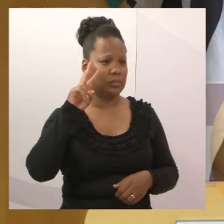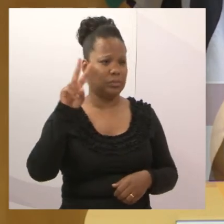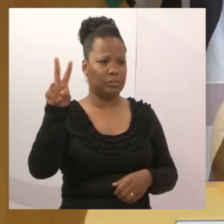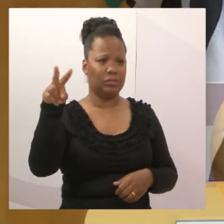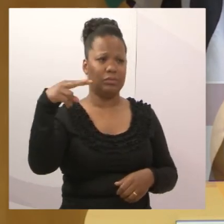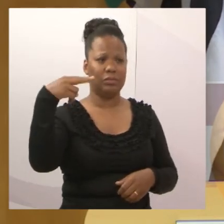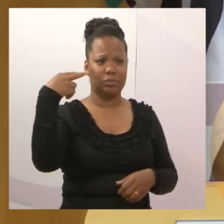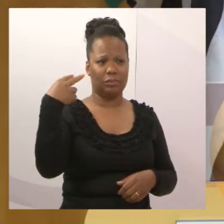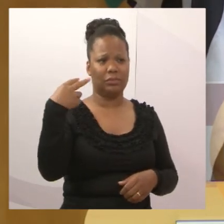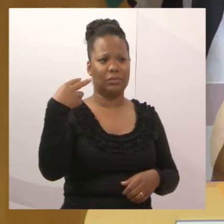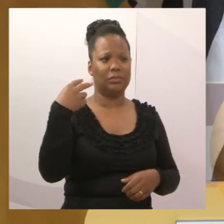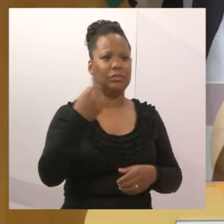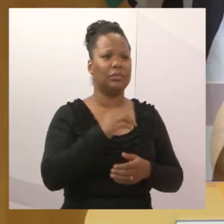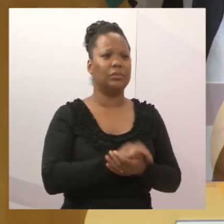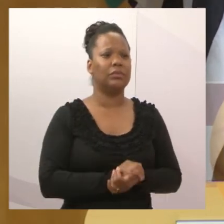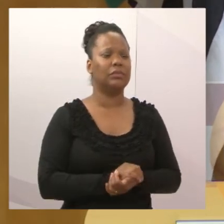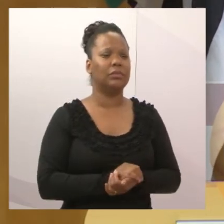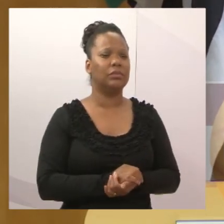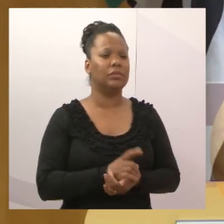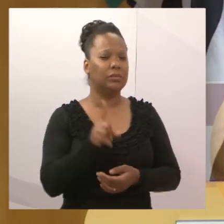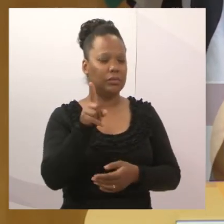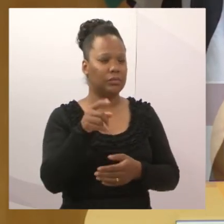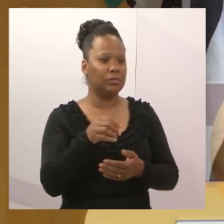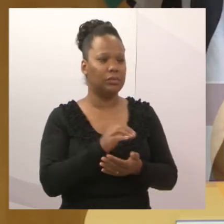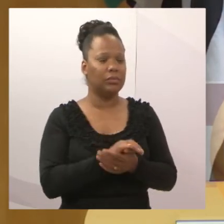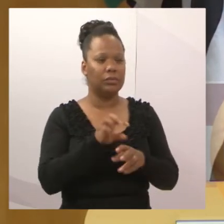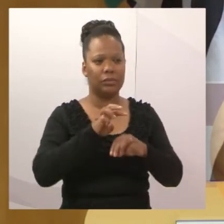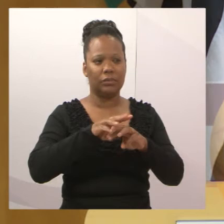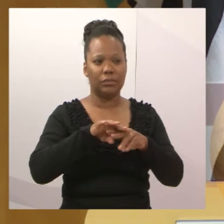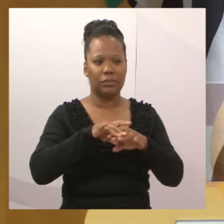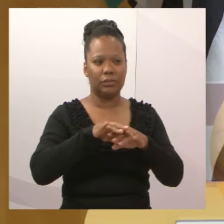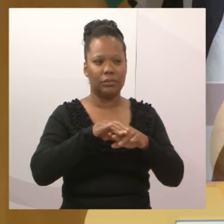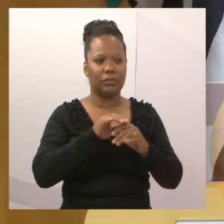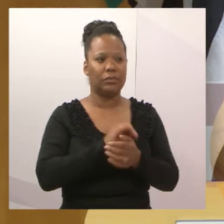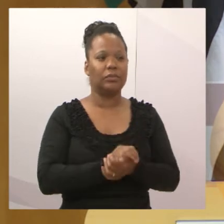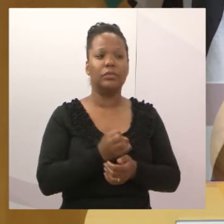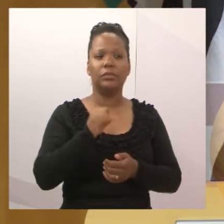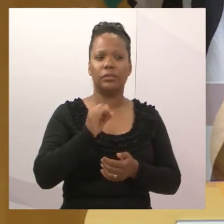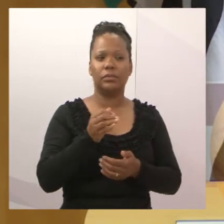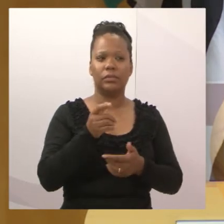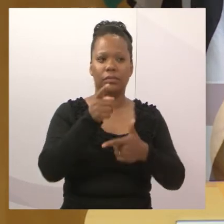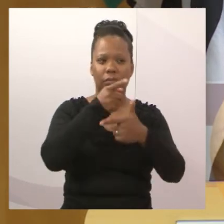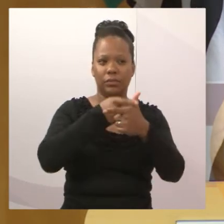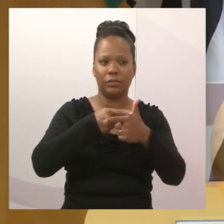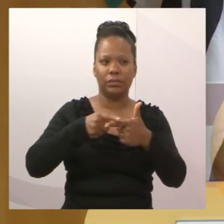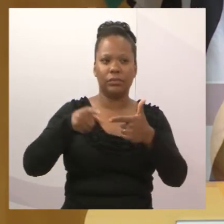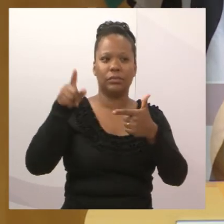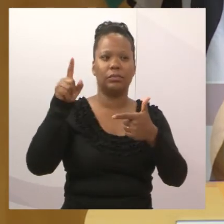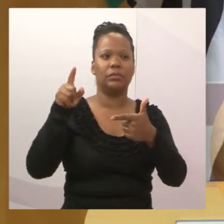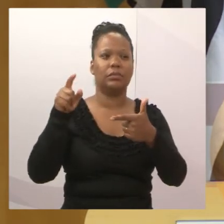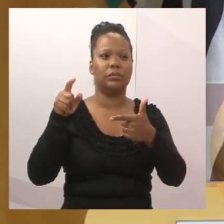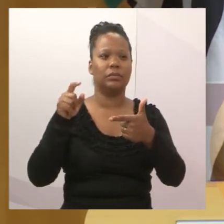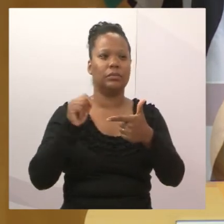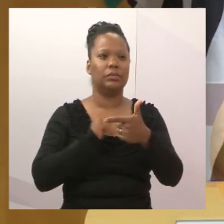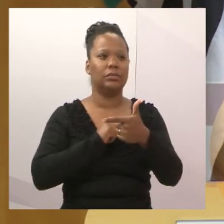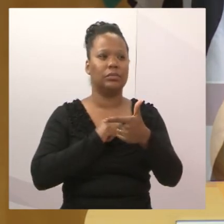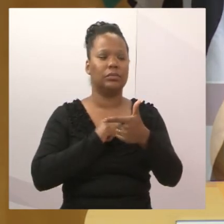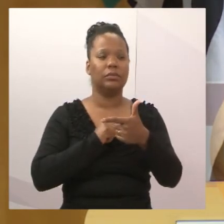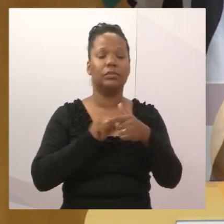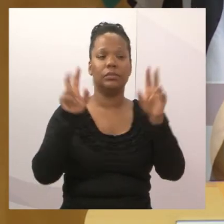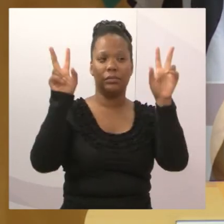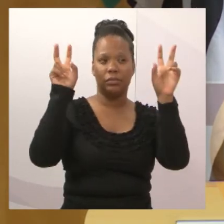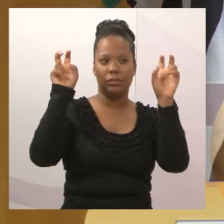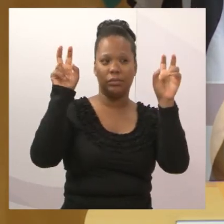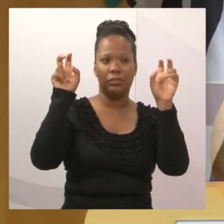acompanhando, faça essa matemática comigo. Se nós dividirmos esse montante que é colocado na